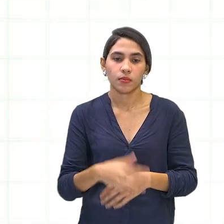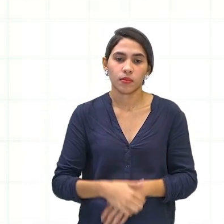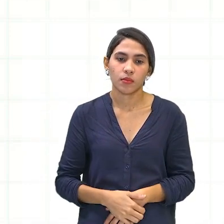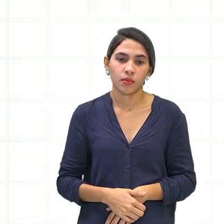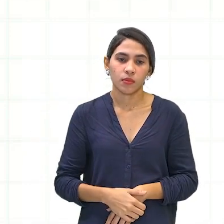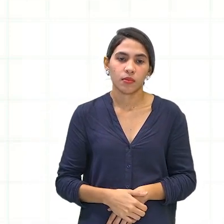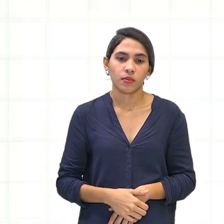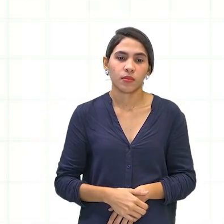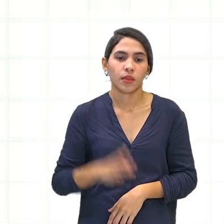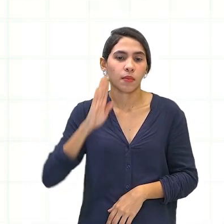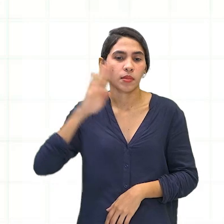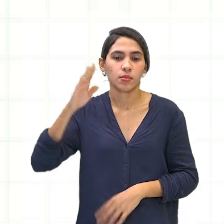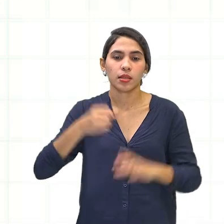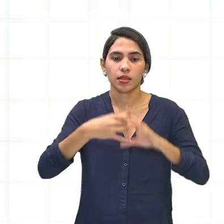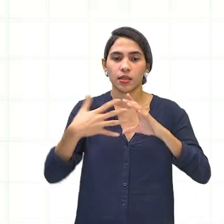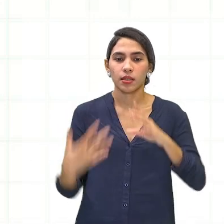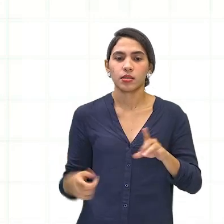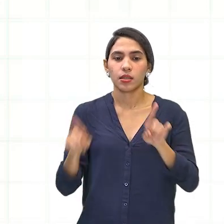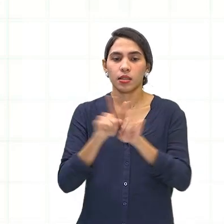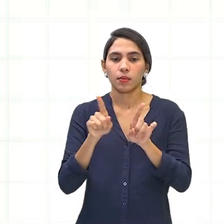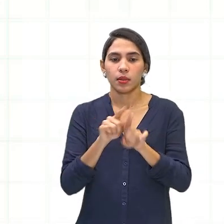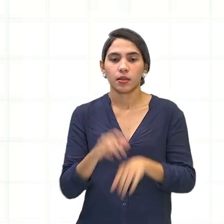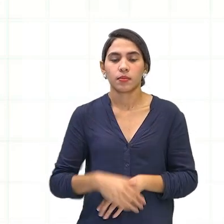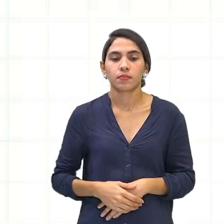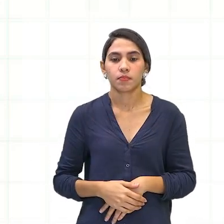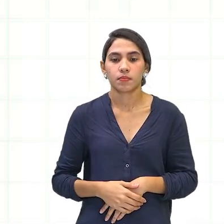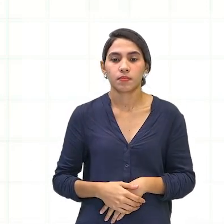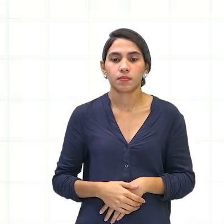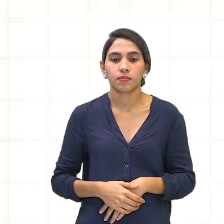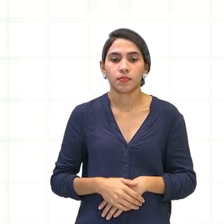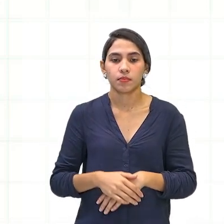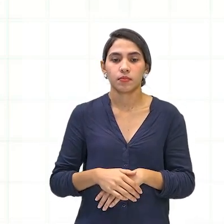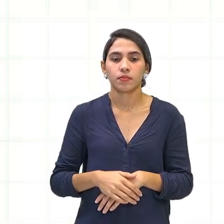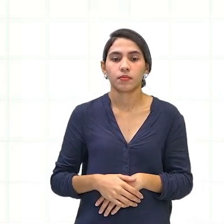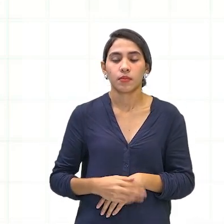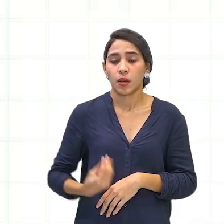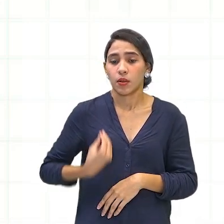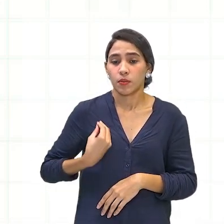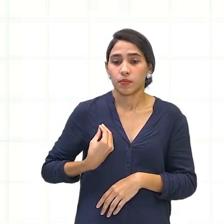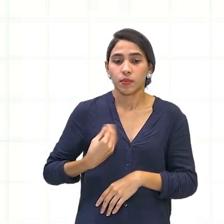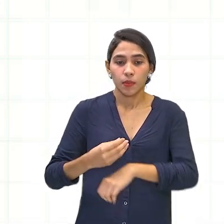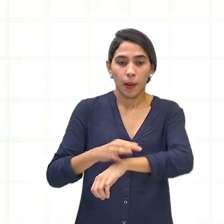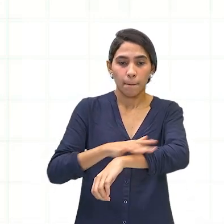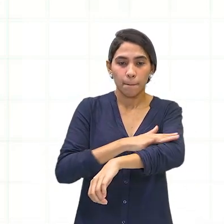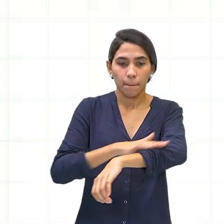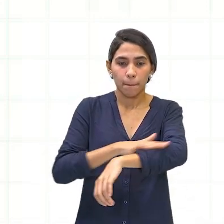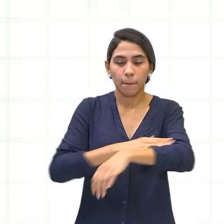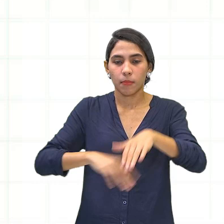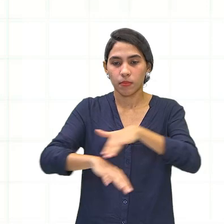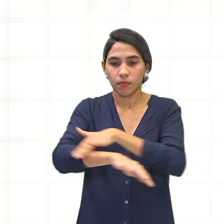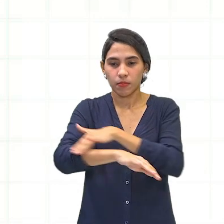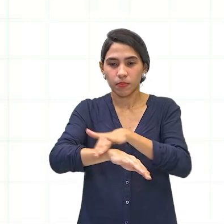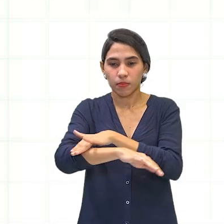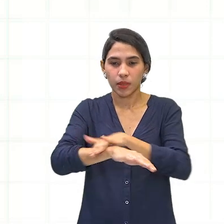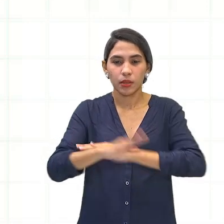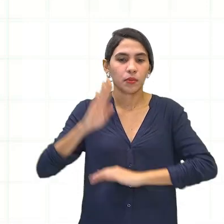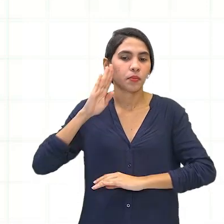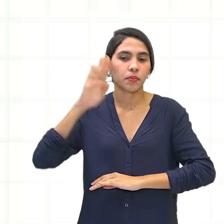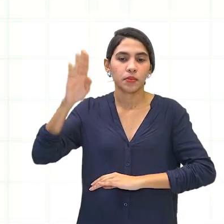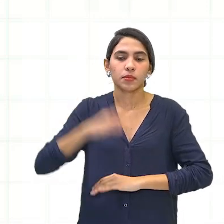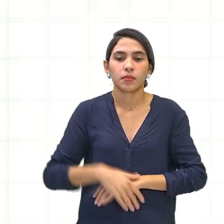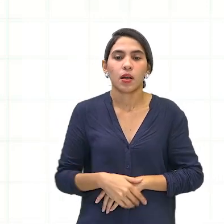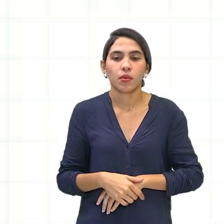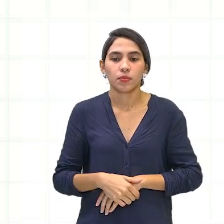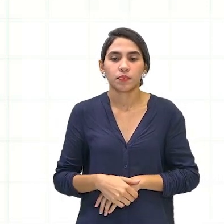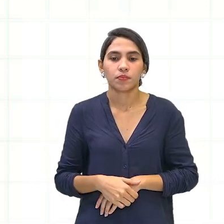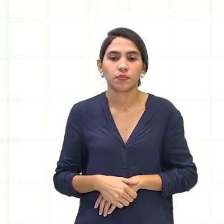mamíferos. E as principais características deles são, vamos relembrar aí, ó, presença de pelos, né, a característica principal aí que vai